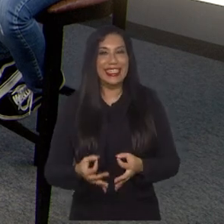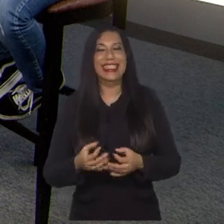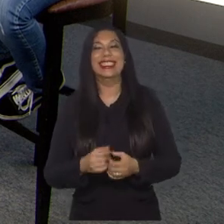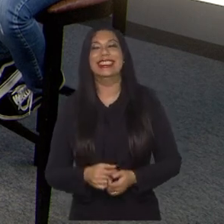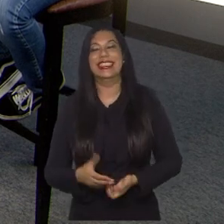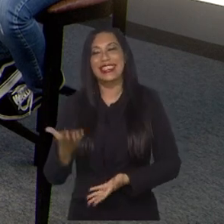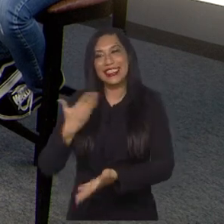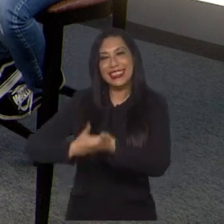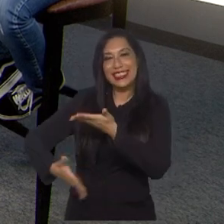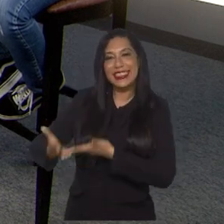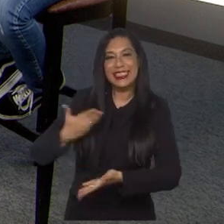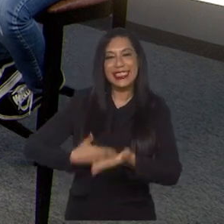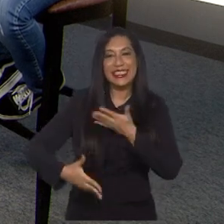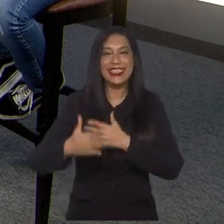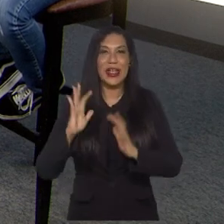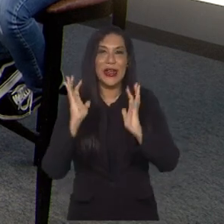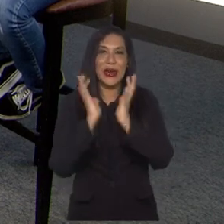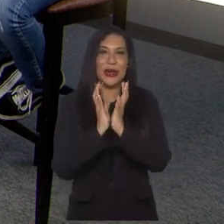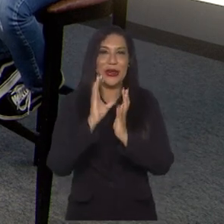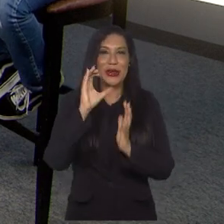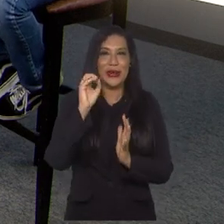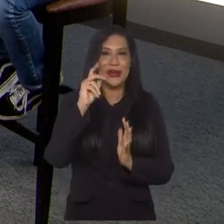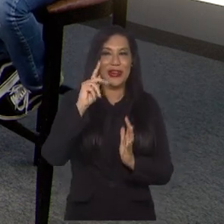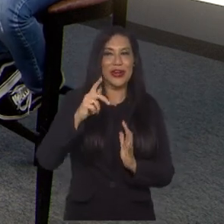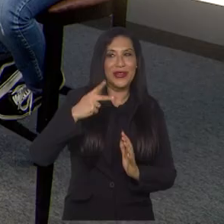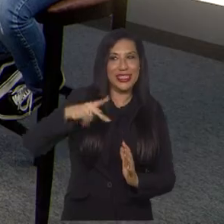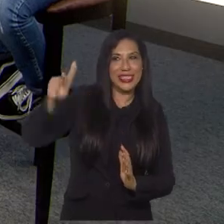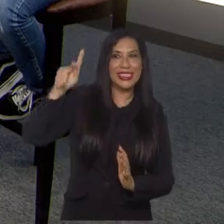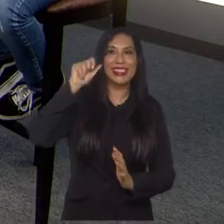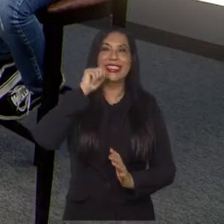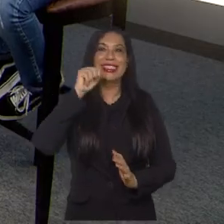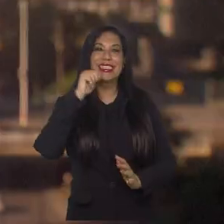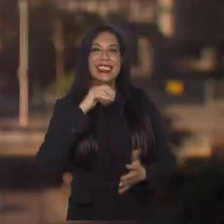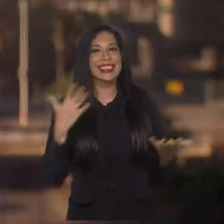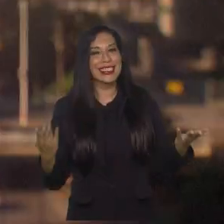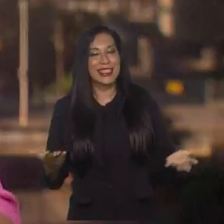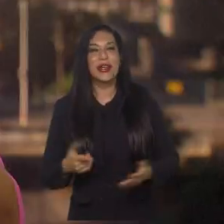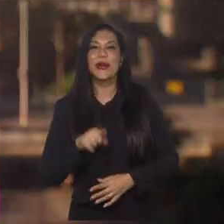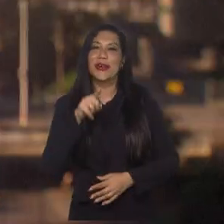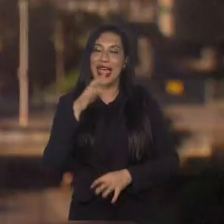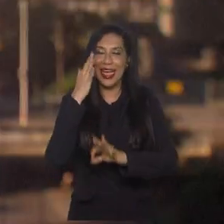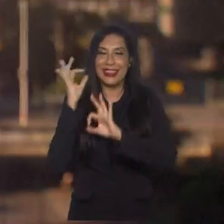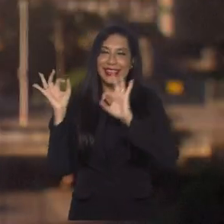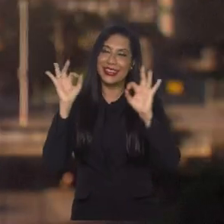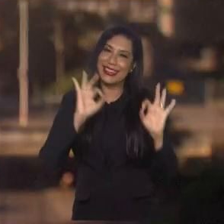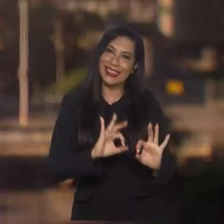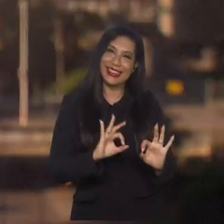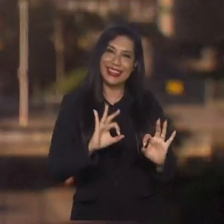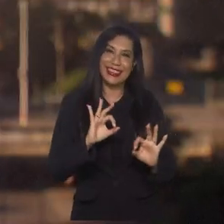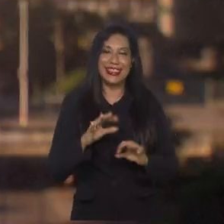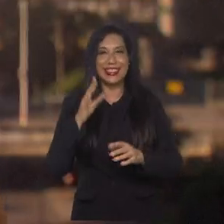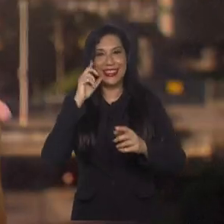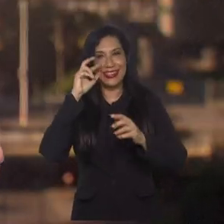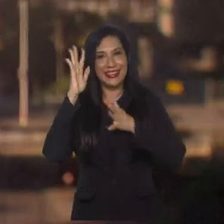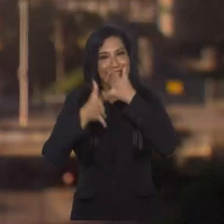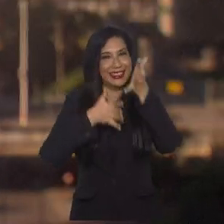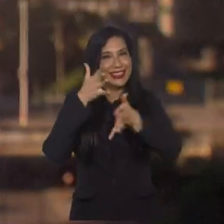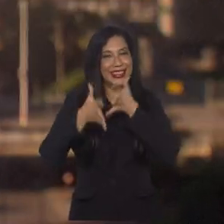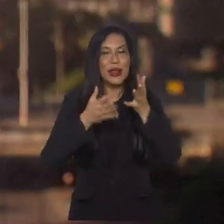hoje. O grupo Copa delas é isso. E é isso. Para você que está assistindo, para você que está ouvindo,